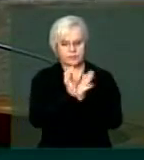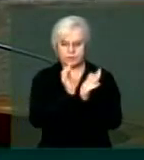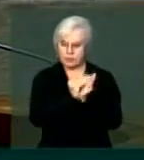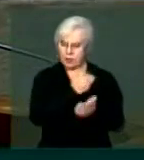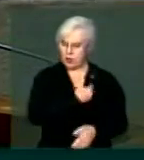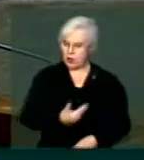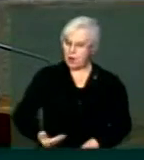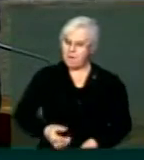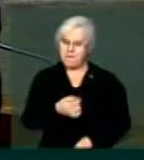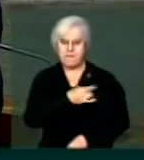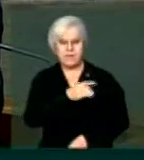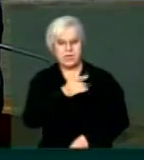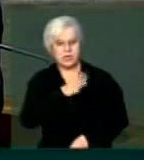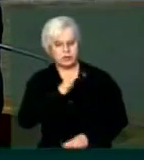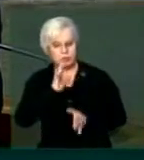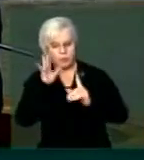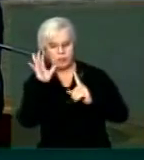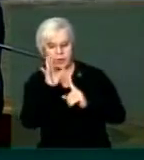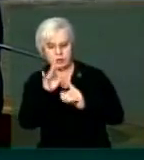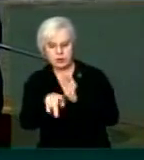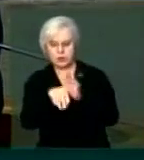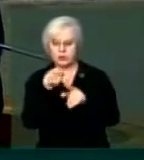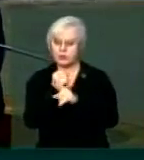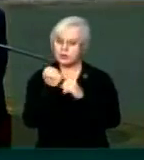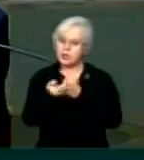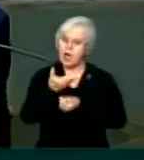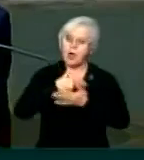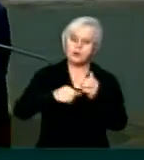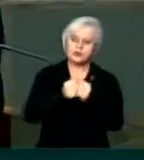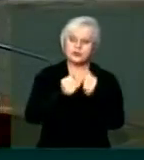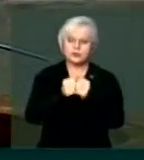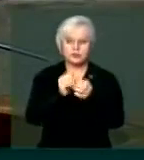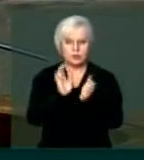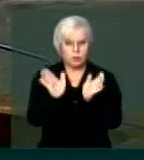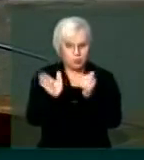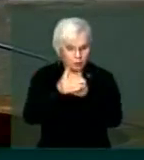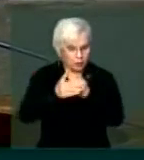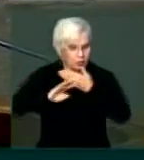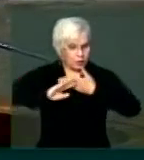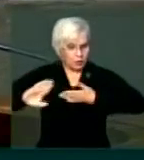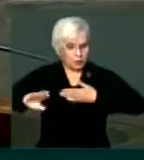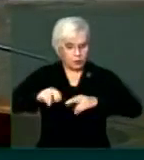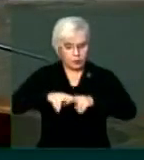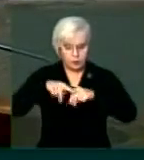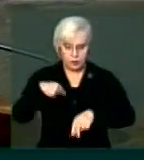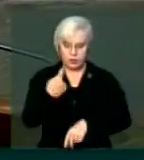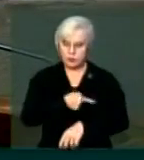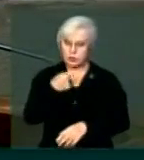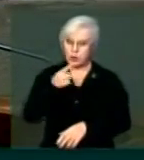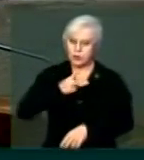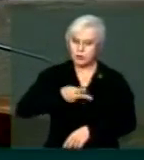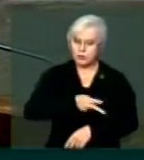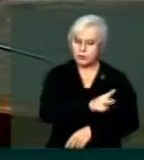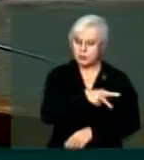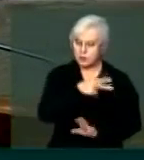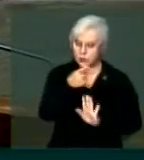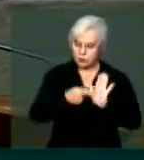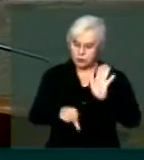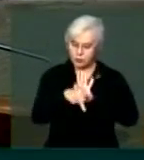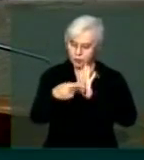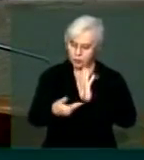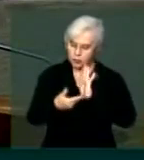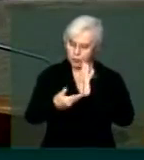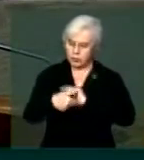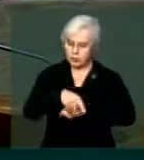que têm medo das ruas, da pressão social de baixo para cima. Por isso nós vamos continuar tendo um projeto para o